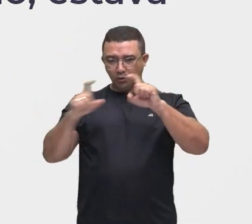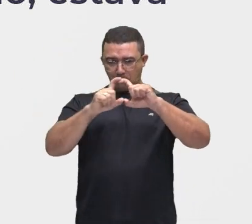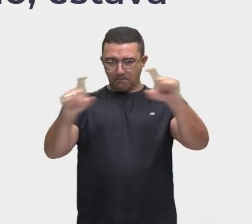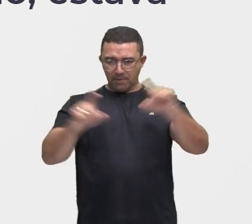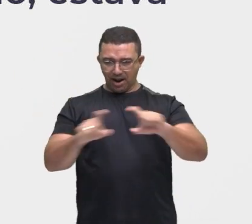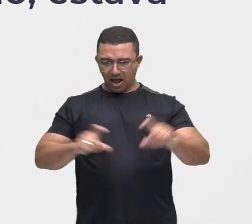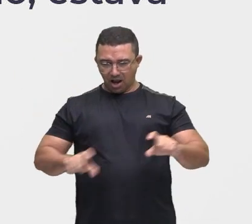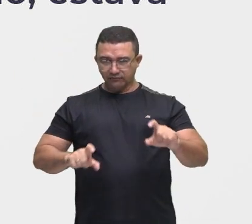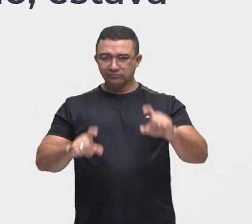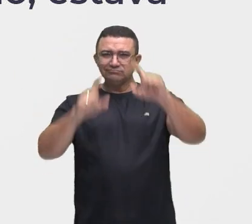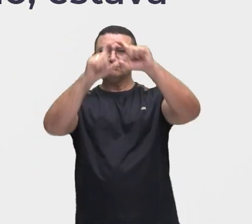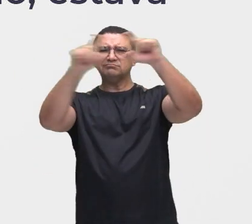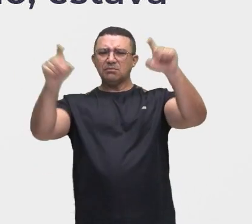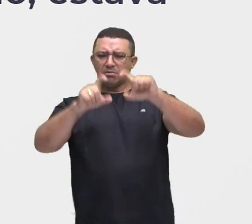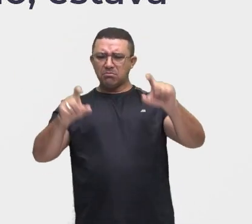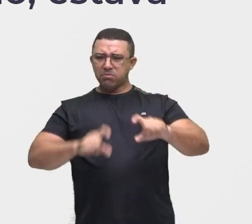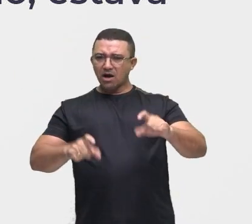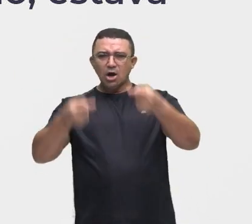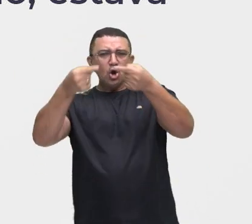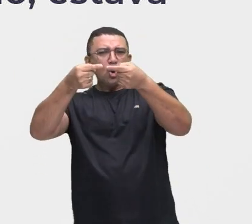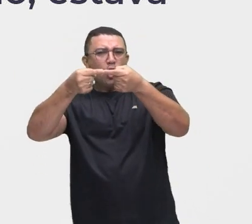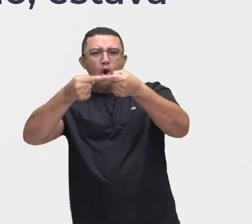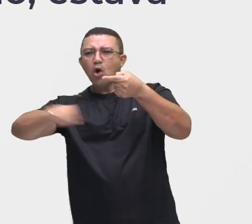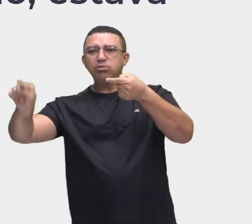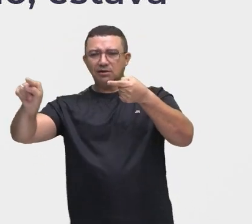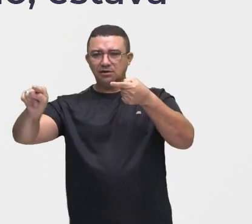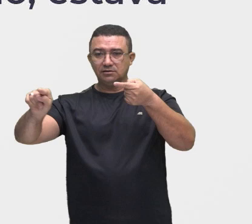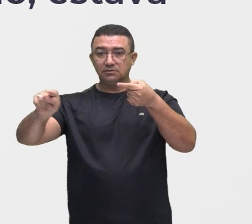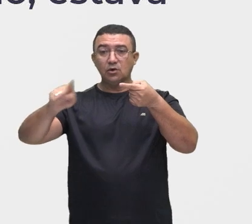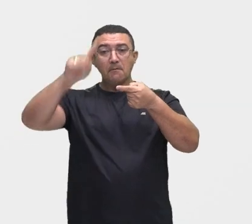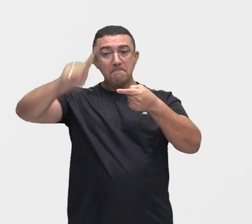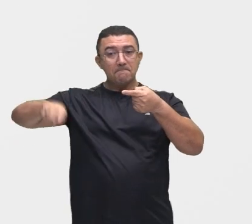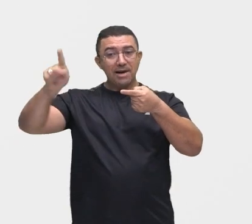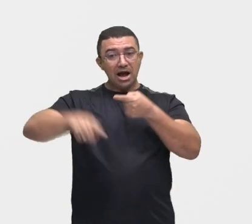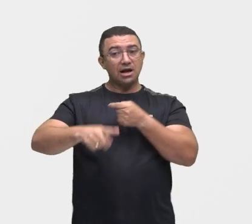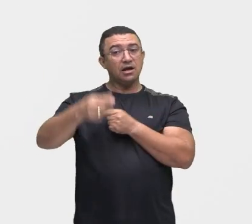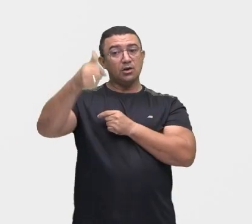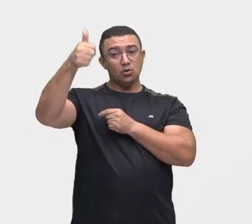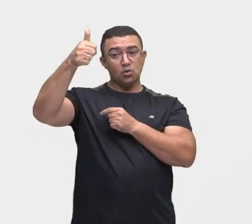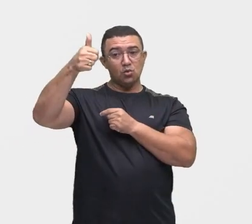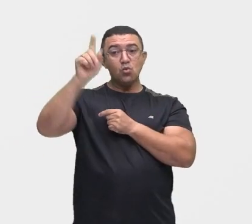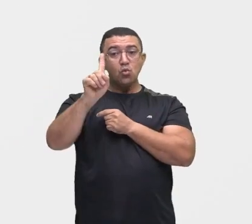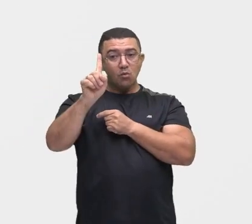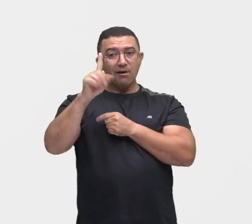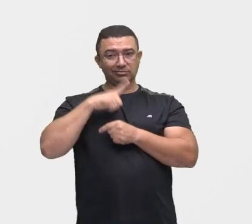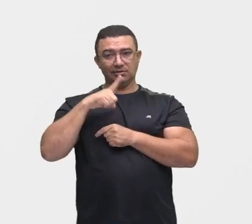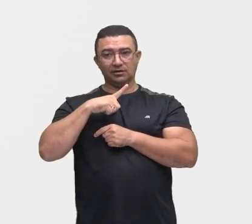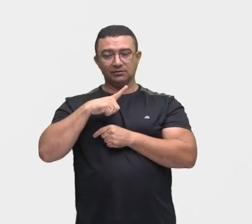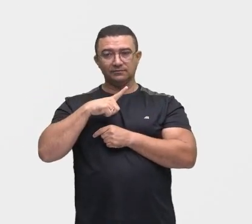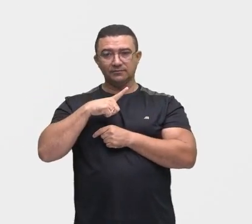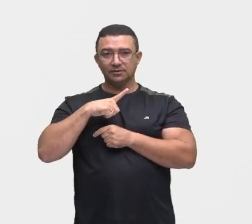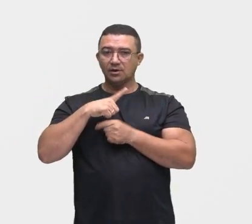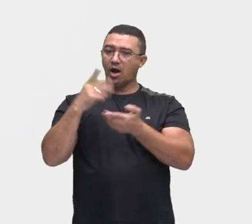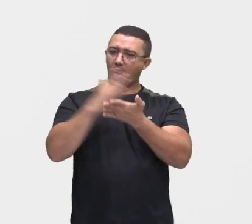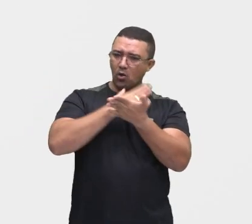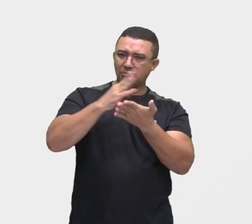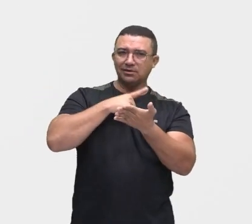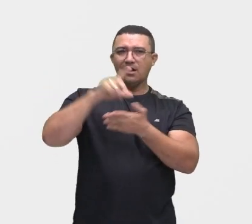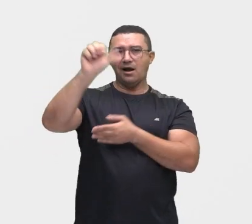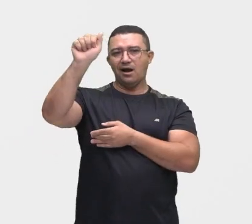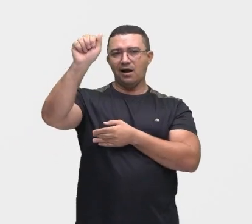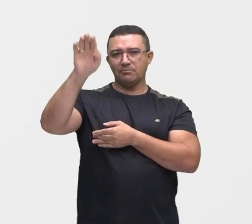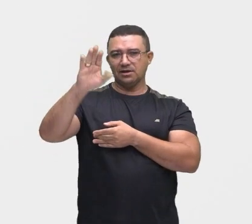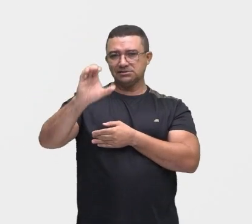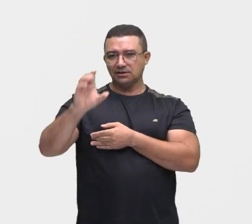Então, eu tenho duas questões, coloquei em cada uma primeira ideia e algumas alternativas. Você